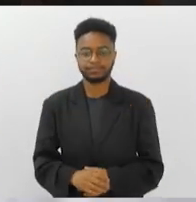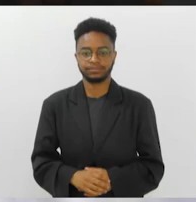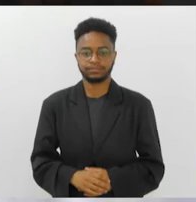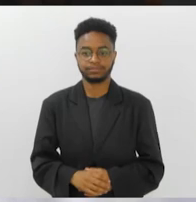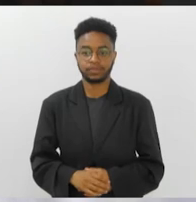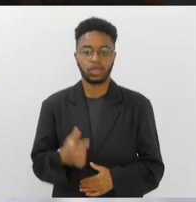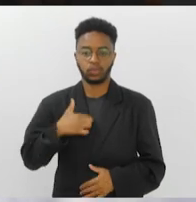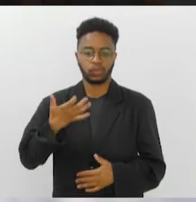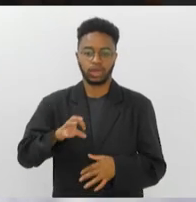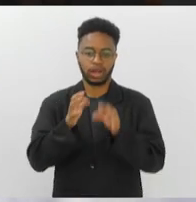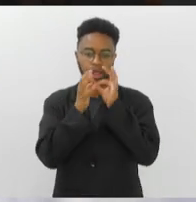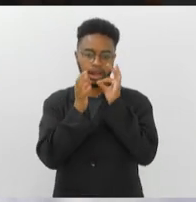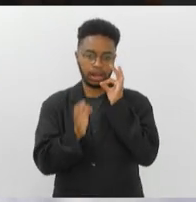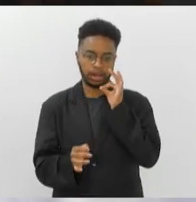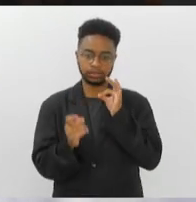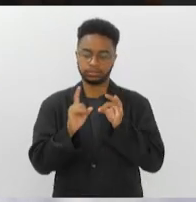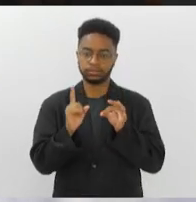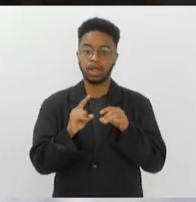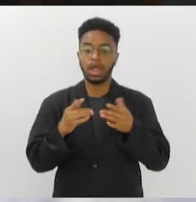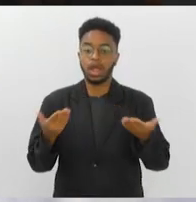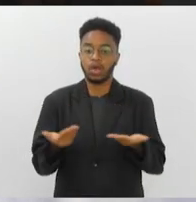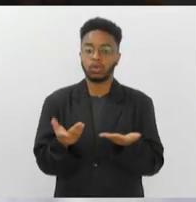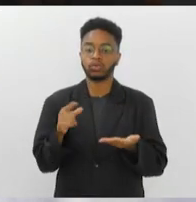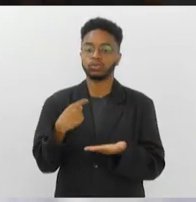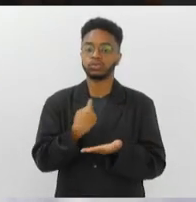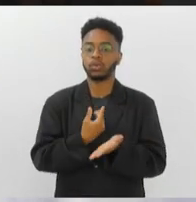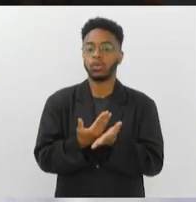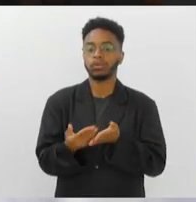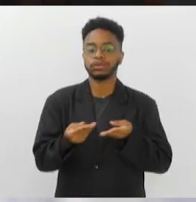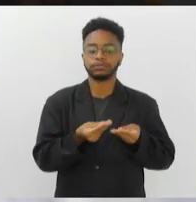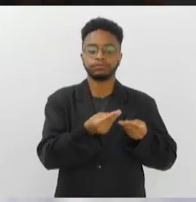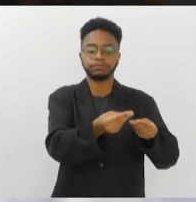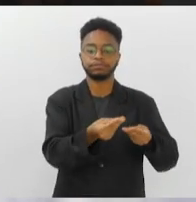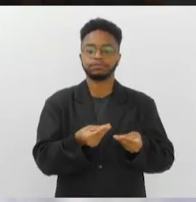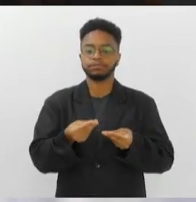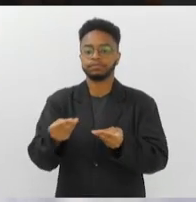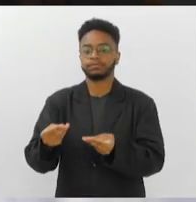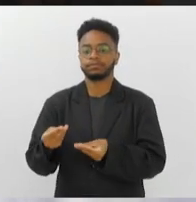sem mais delongas, vamos iniciar a entrega